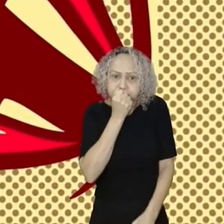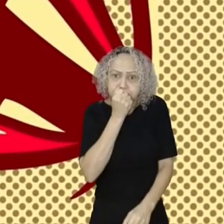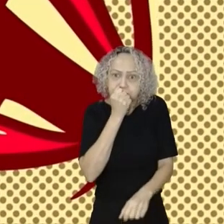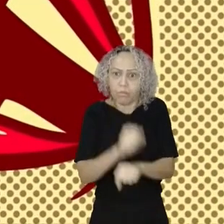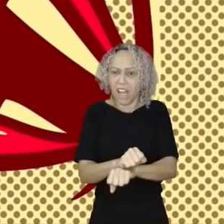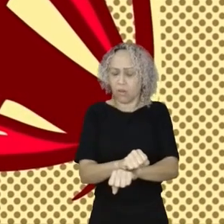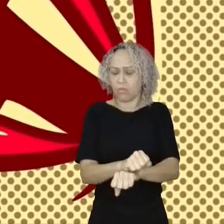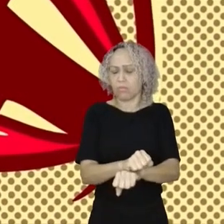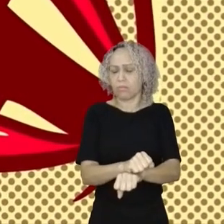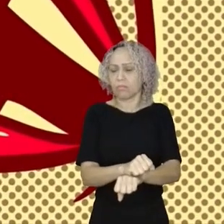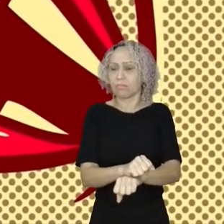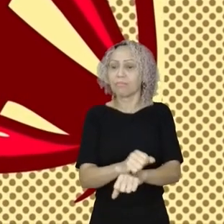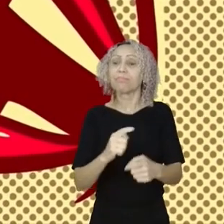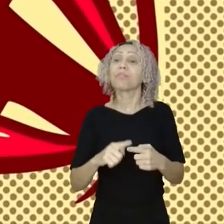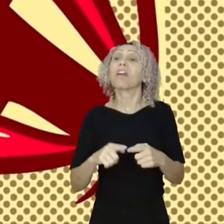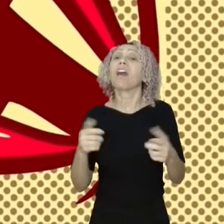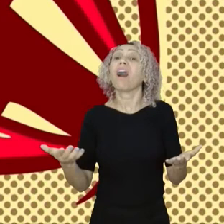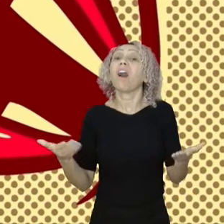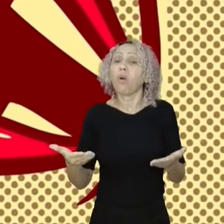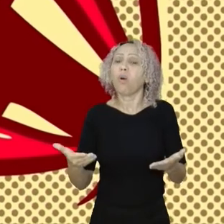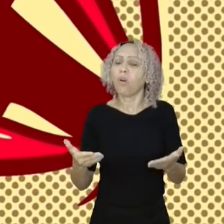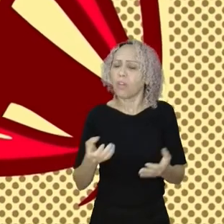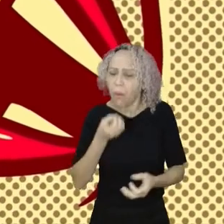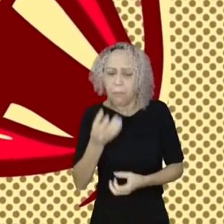agora eu vou falar.